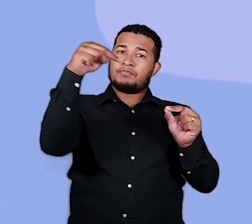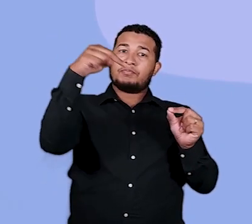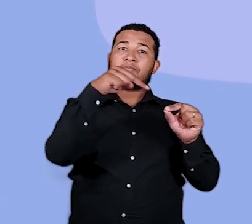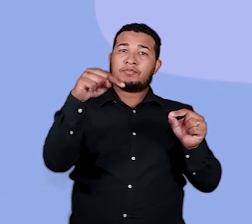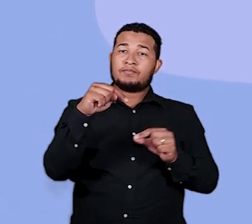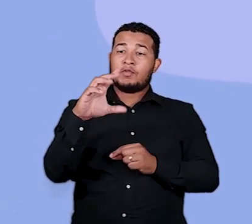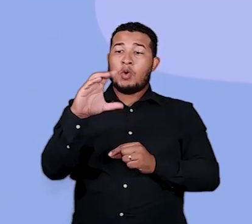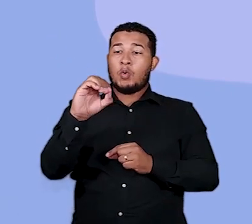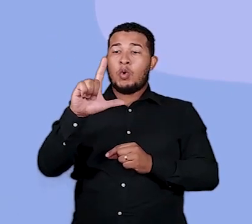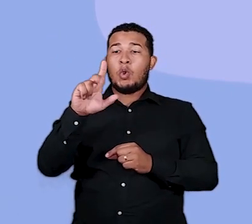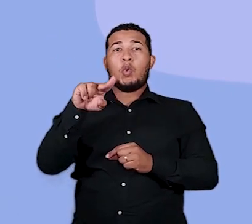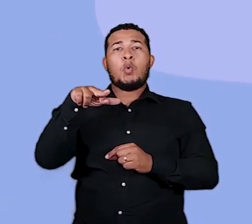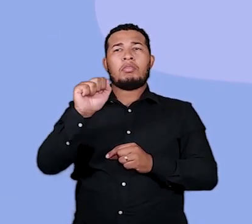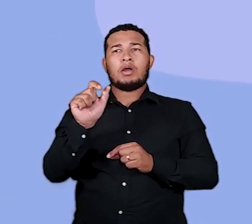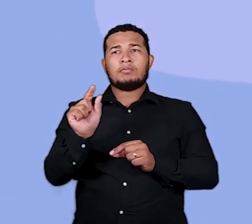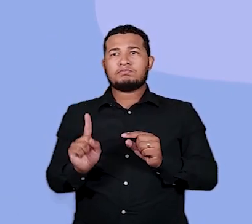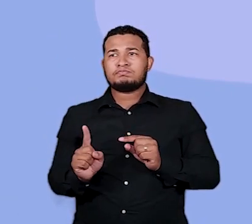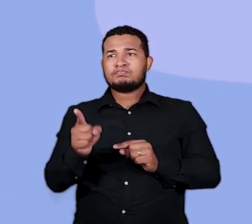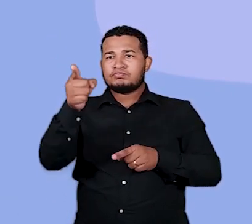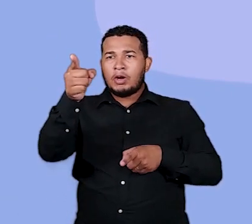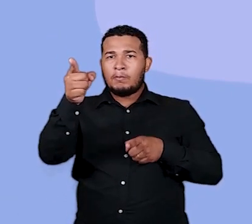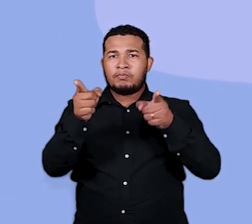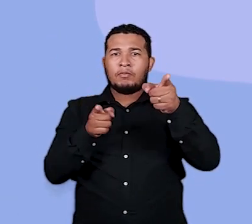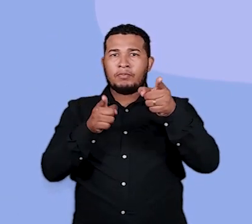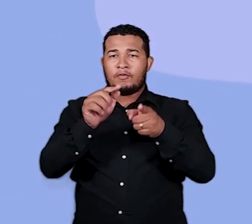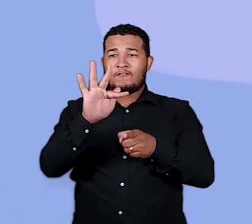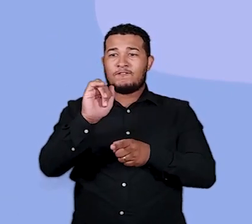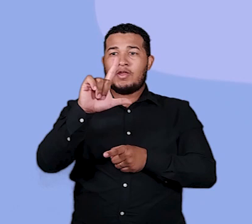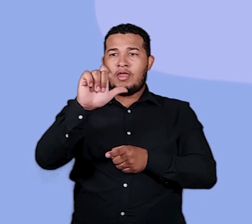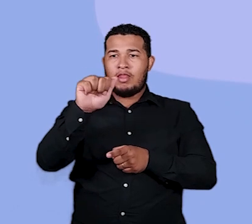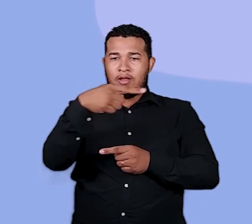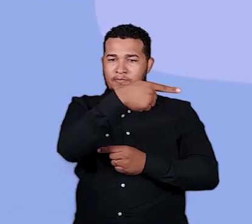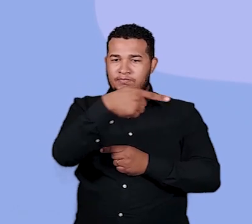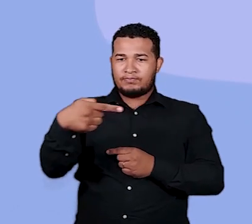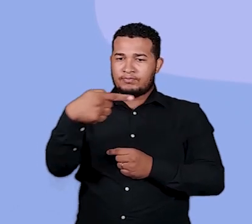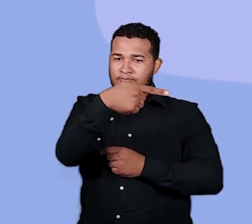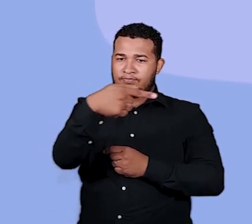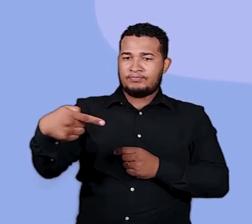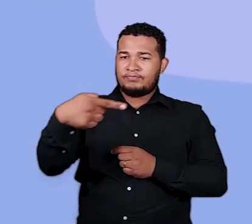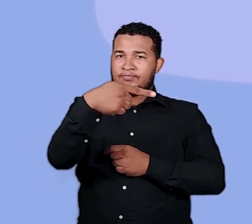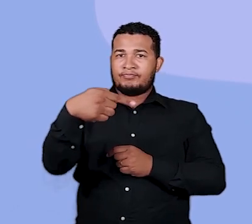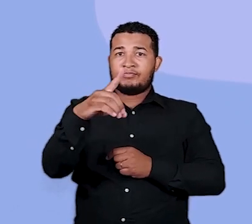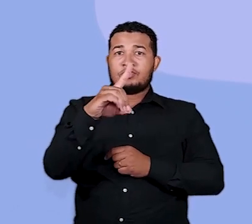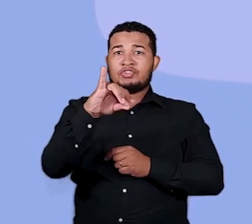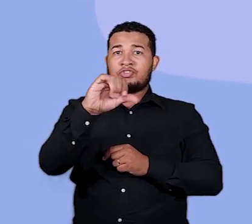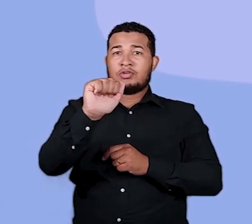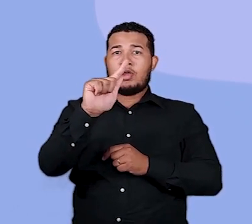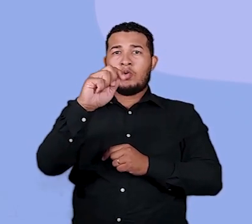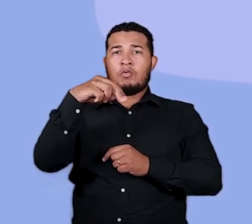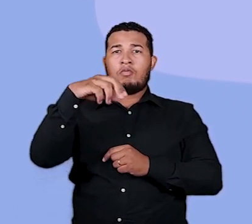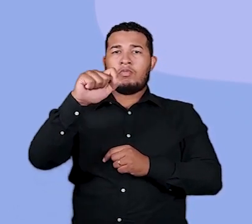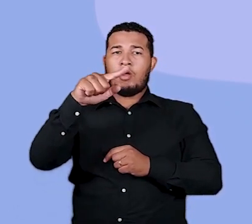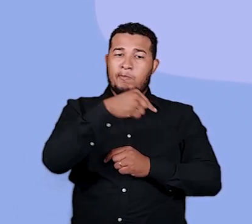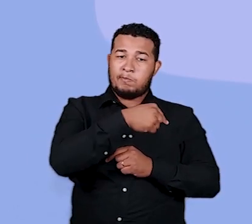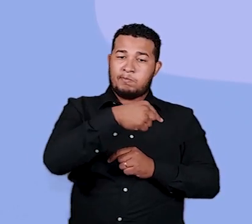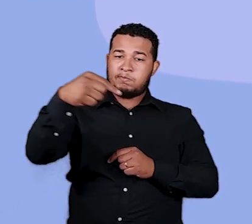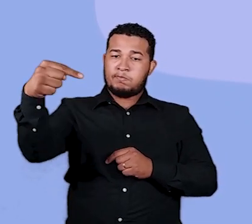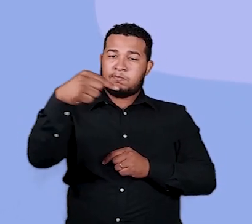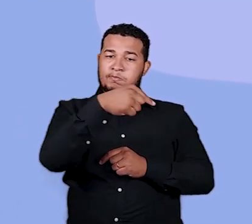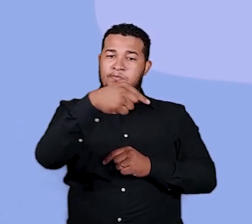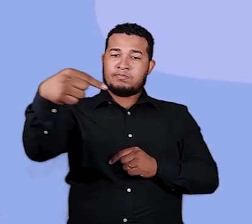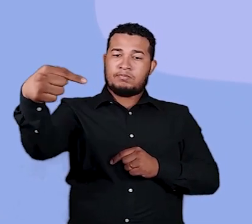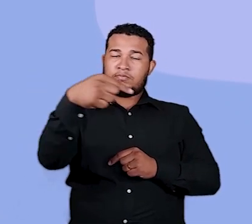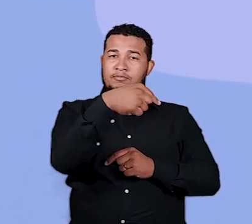Colunas, sequência de casas verticais. Filas, sequência de casas horizontais. E diagonais, sequência de